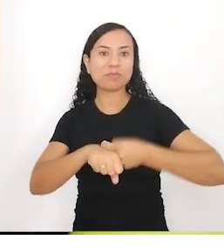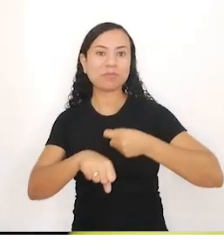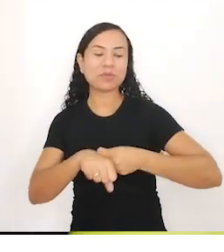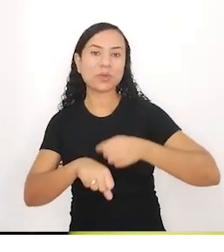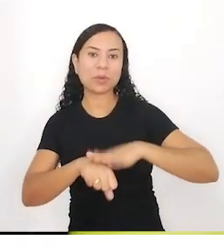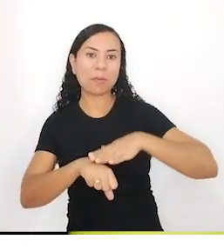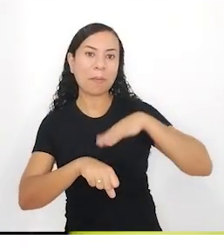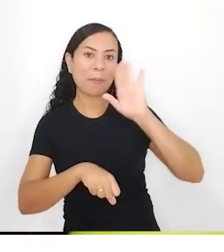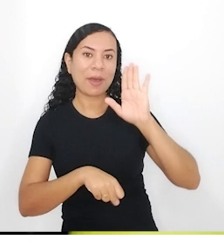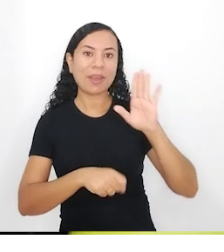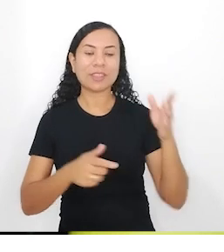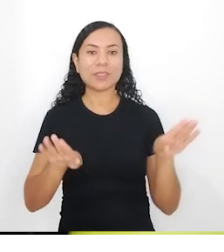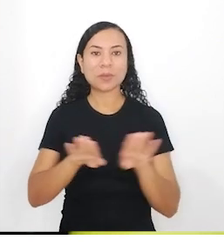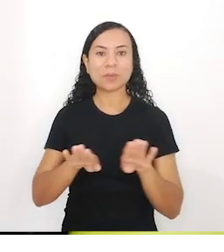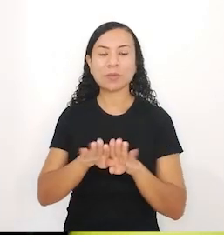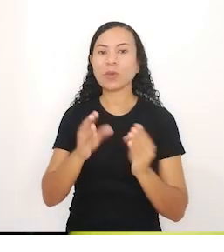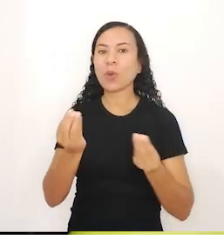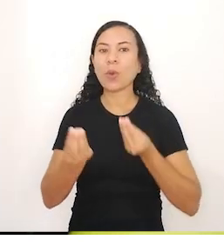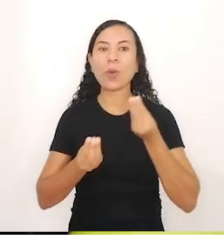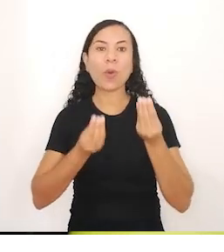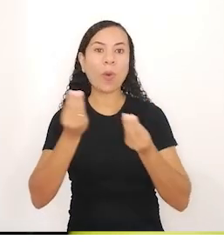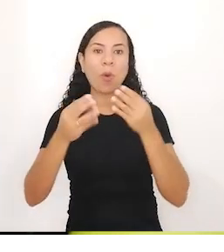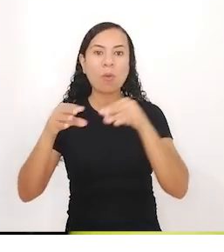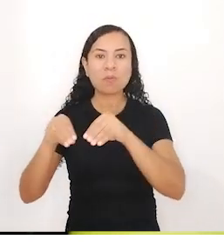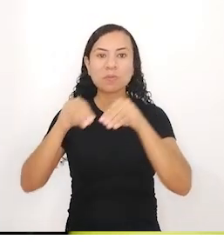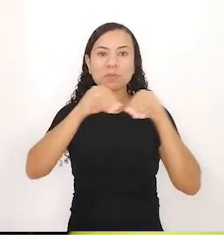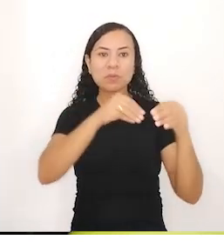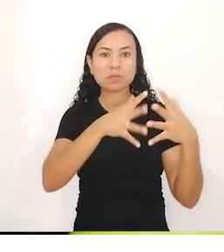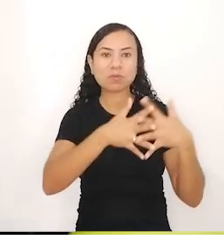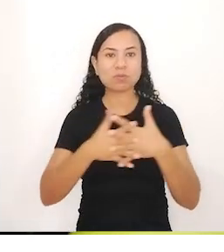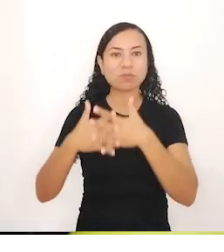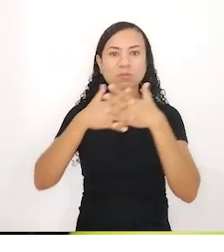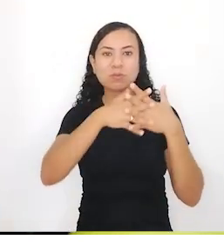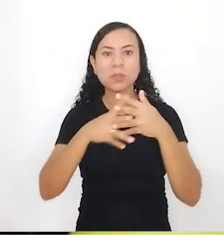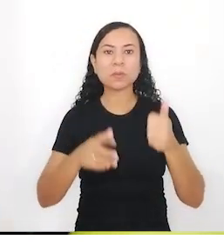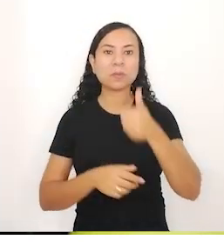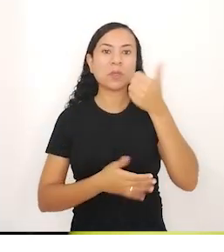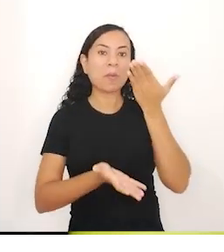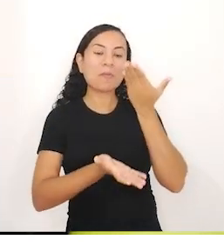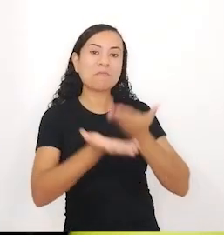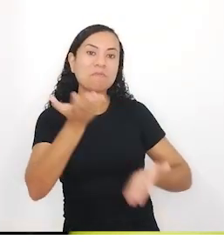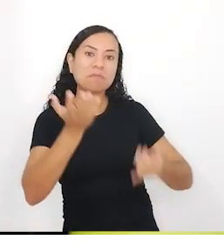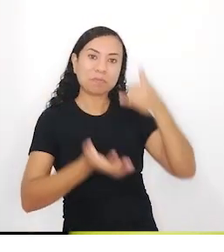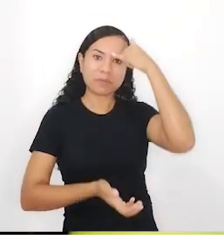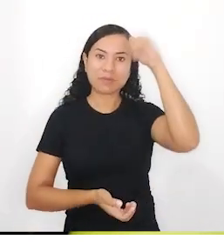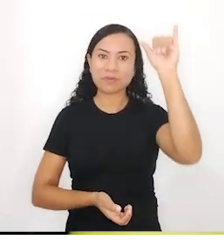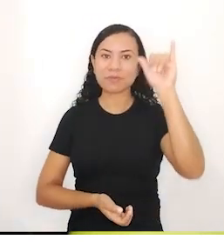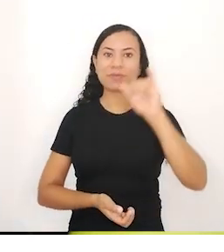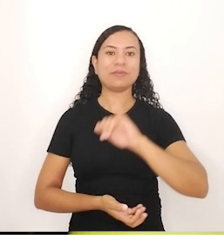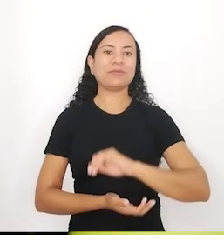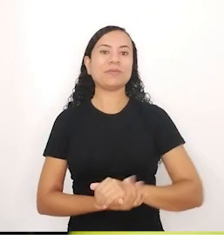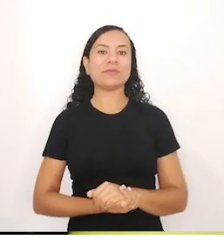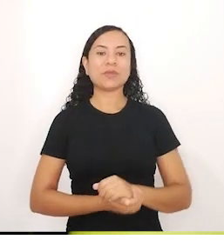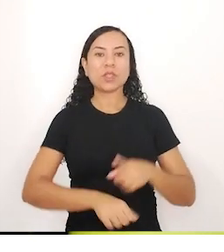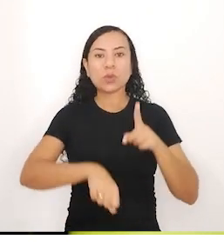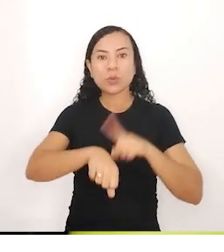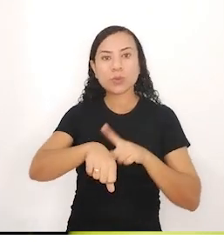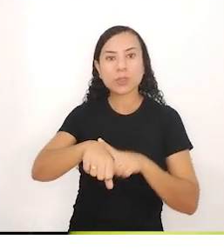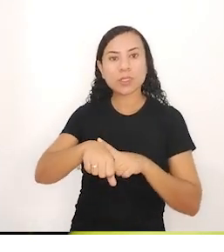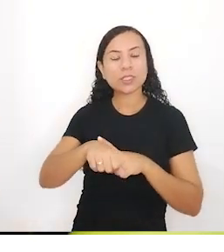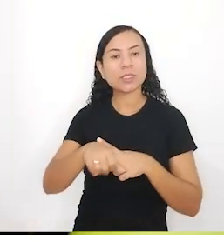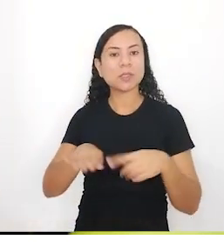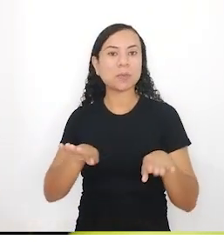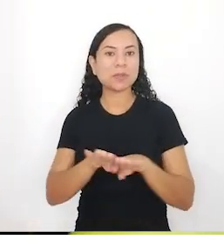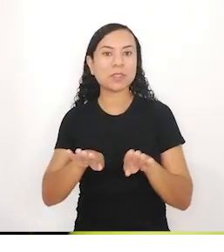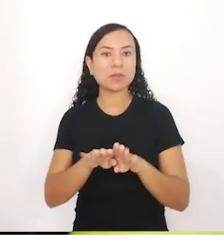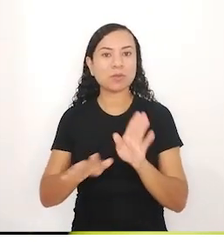mais tempo para a maturação? Como que eu posso fazer o transporte da melhor maneira a fim de evitar essas perdas? O tempo de conservação de